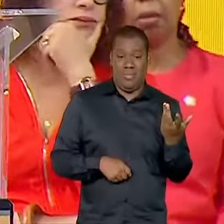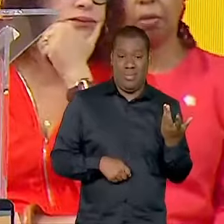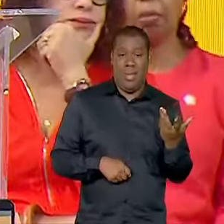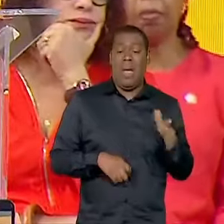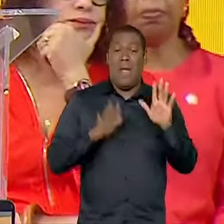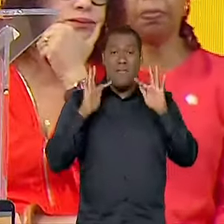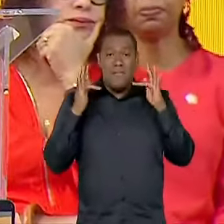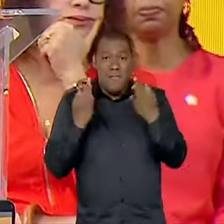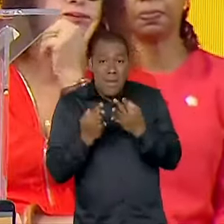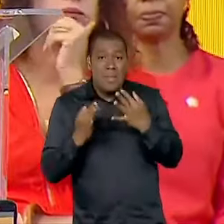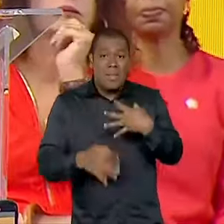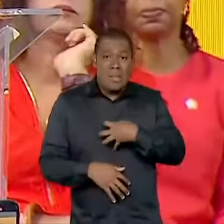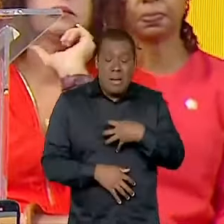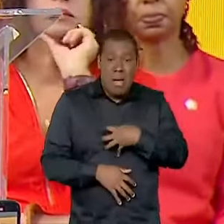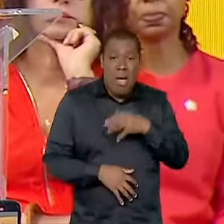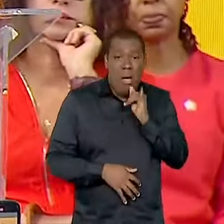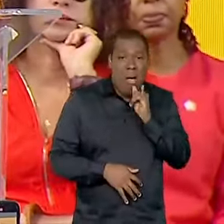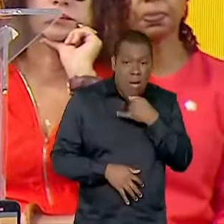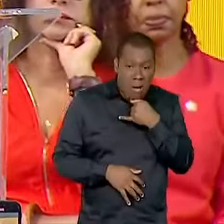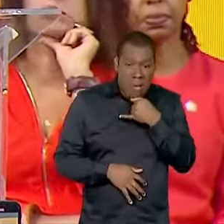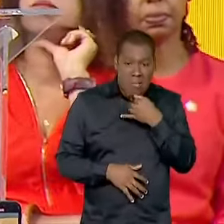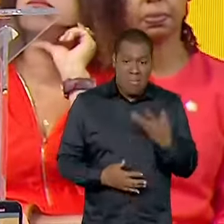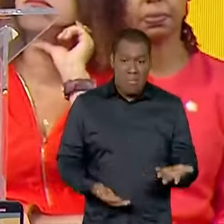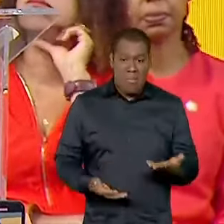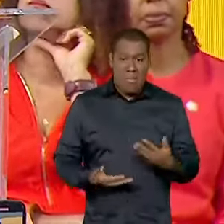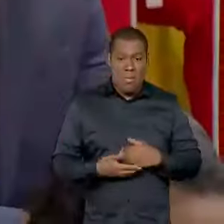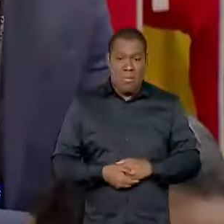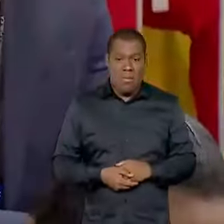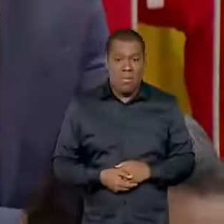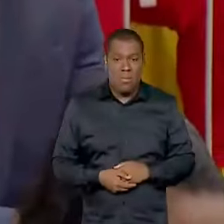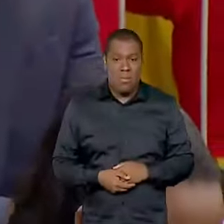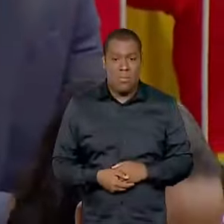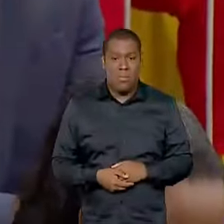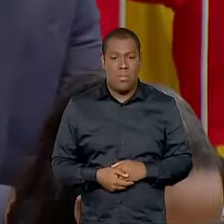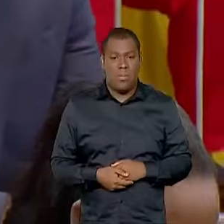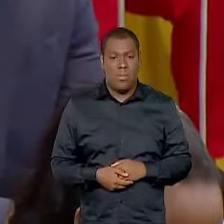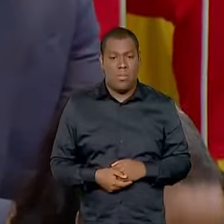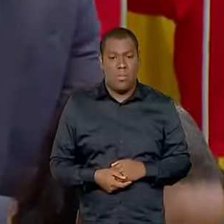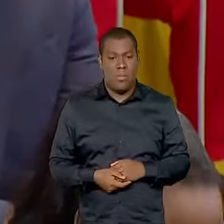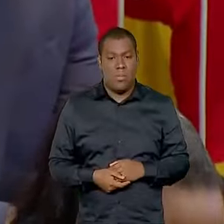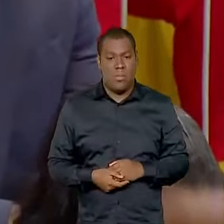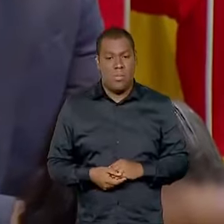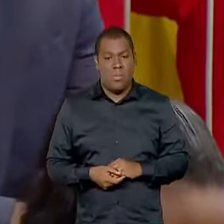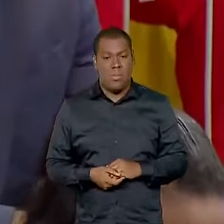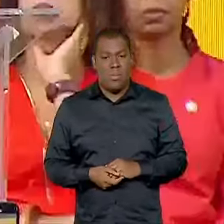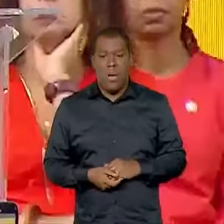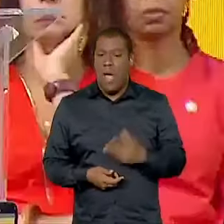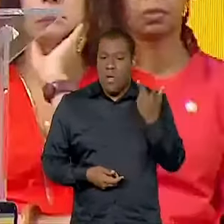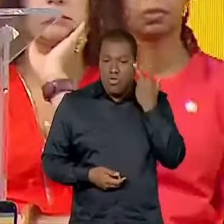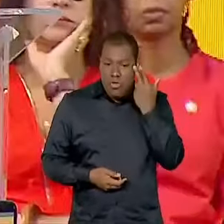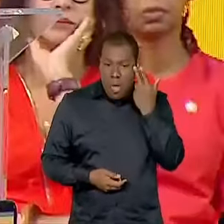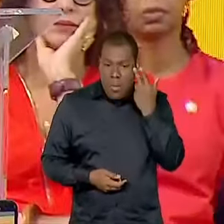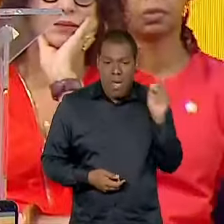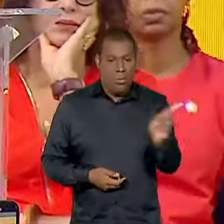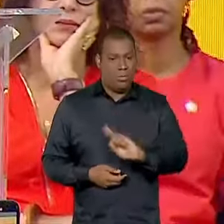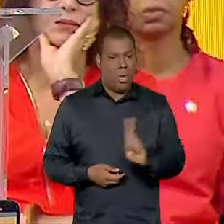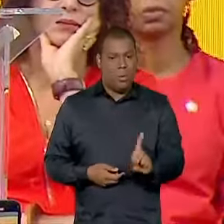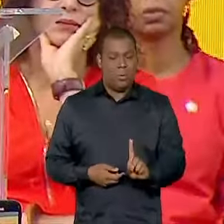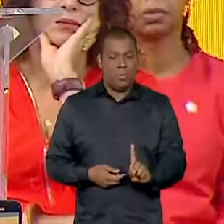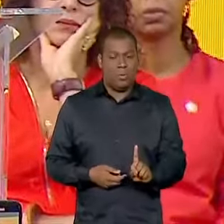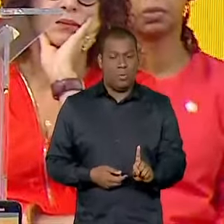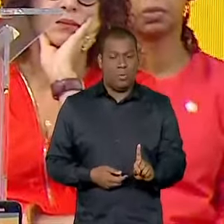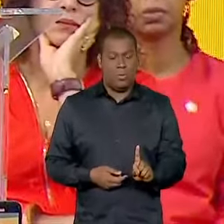de famílias inteiras no nosso país. Não podemos achar normal.